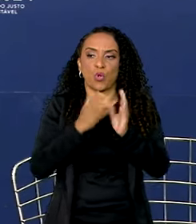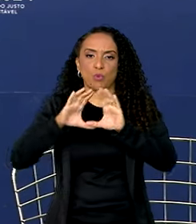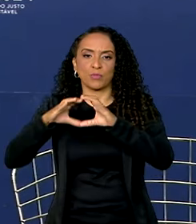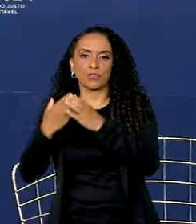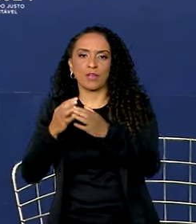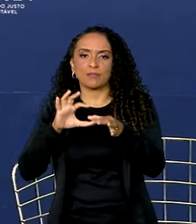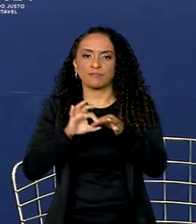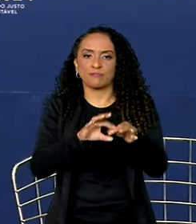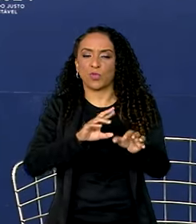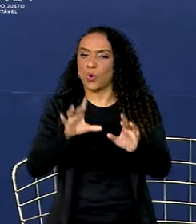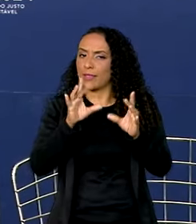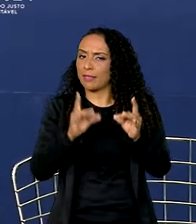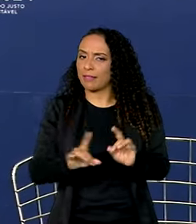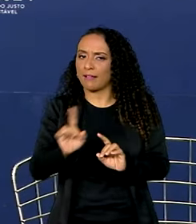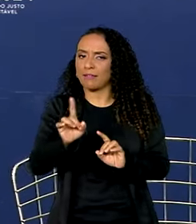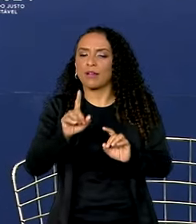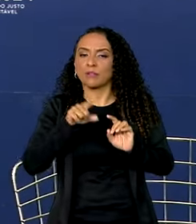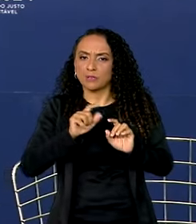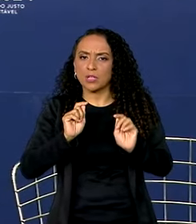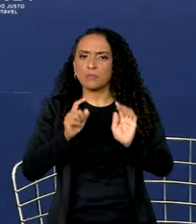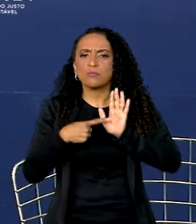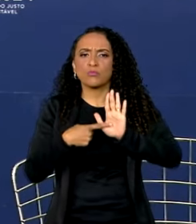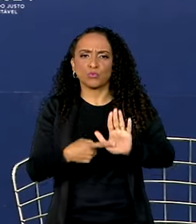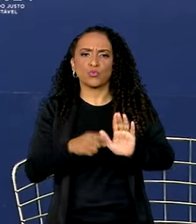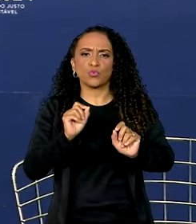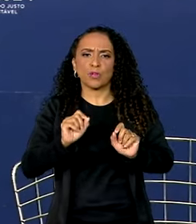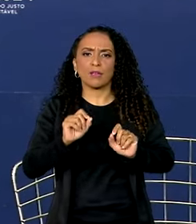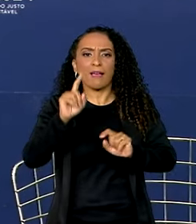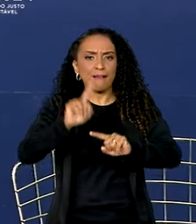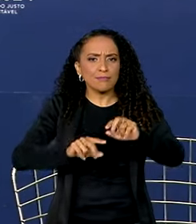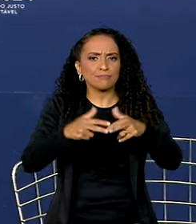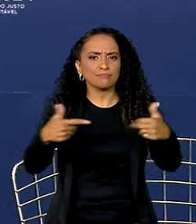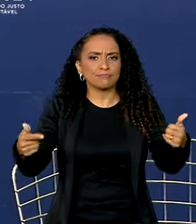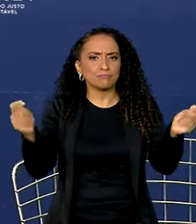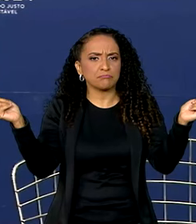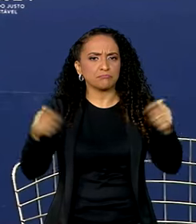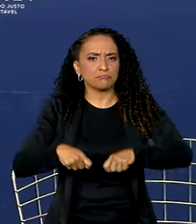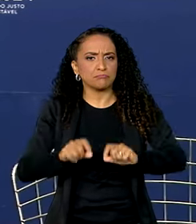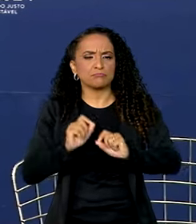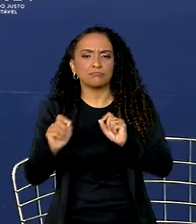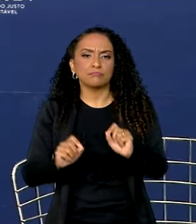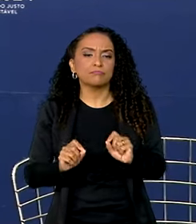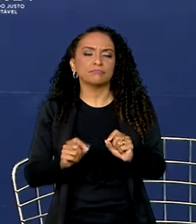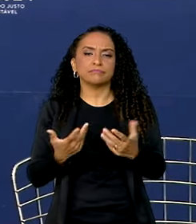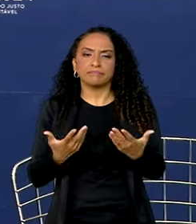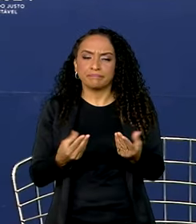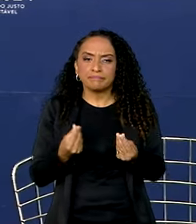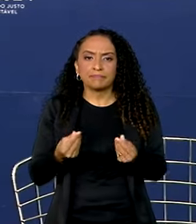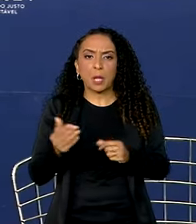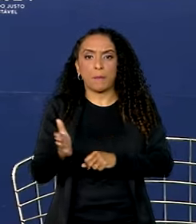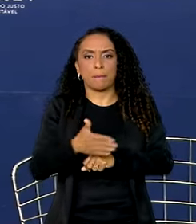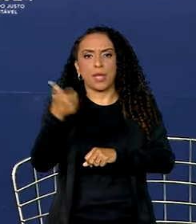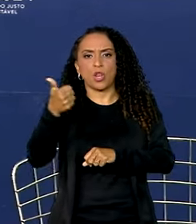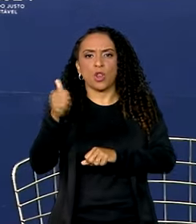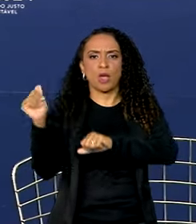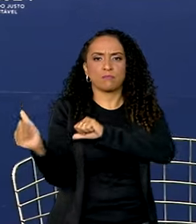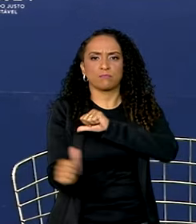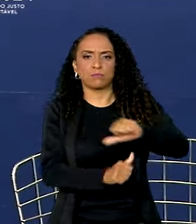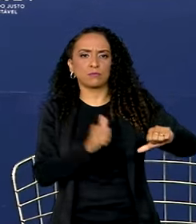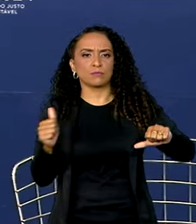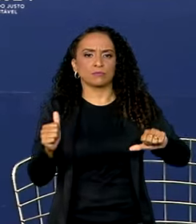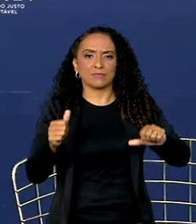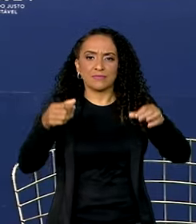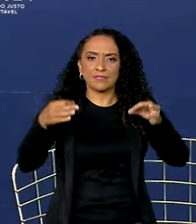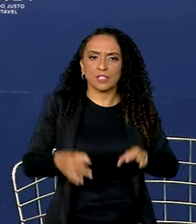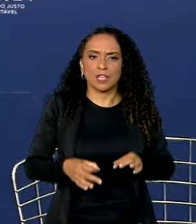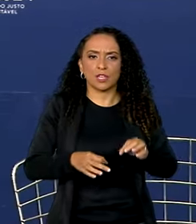não é um detalhe, ao contrário, ele tem se mostrado um elemento capaz de melhorar e mudar